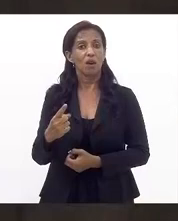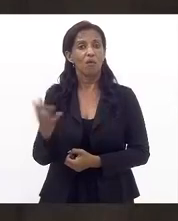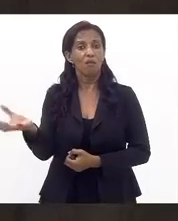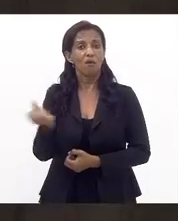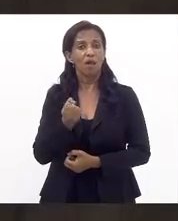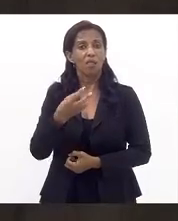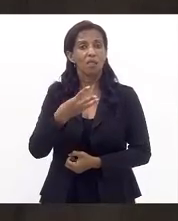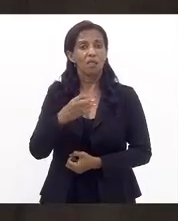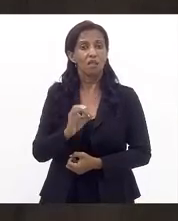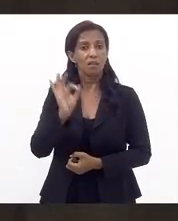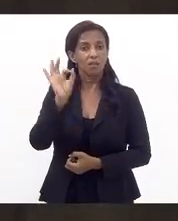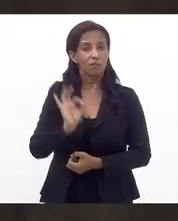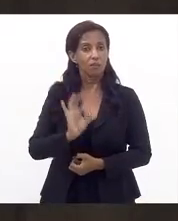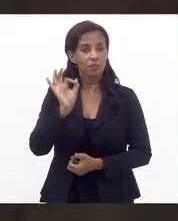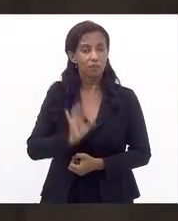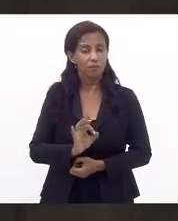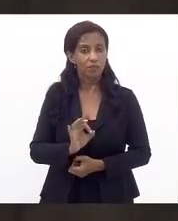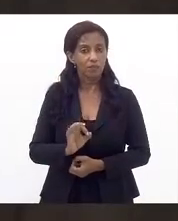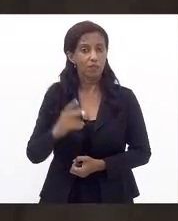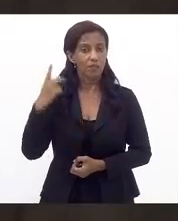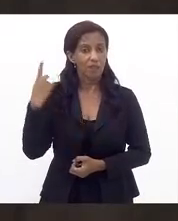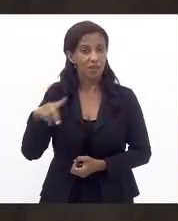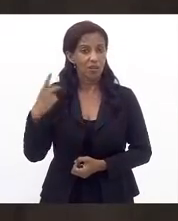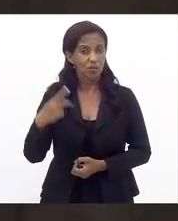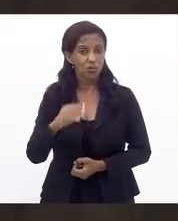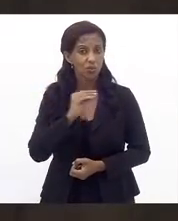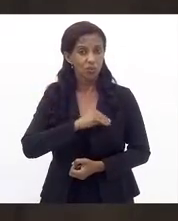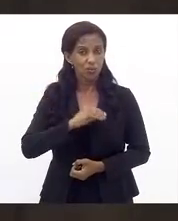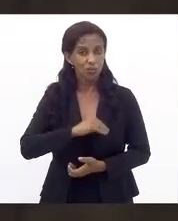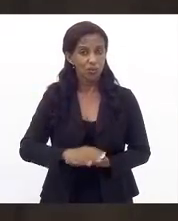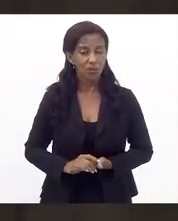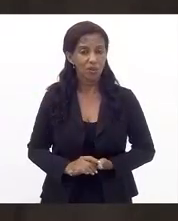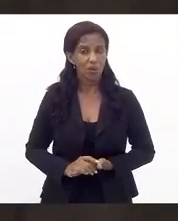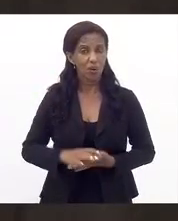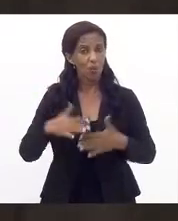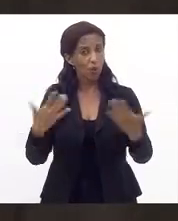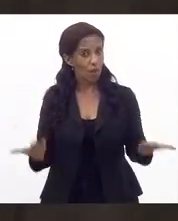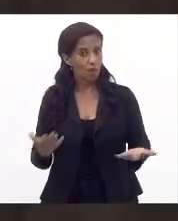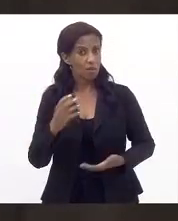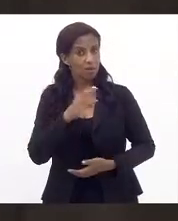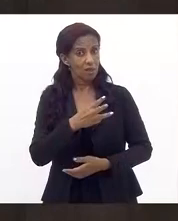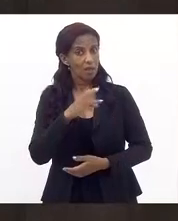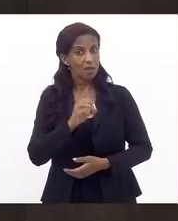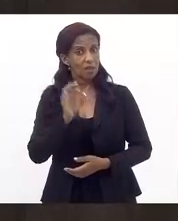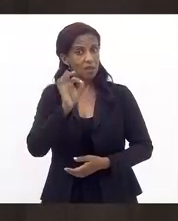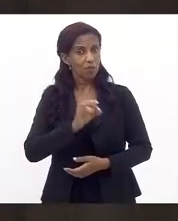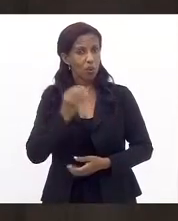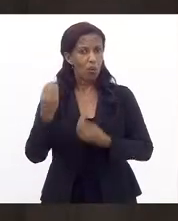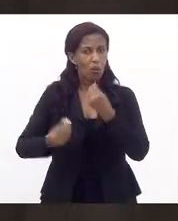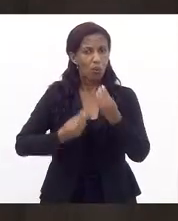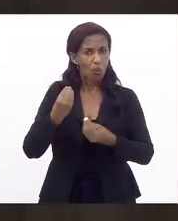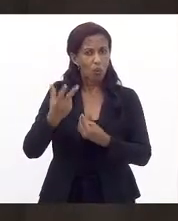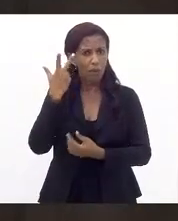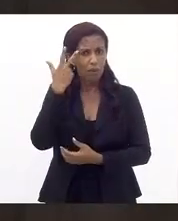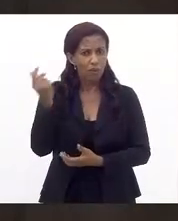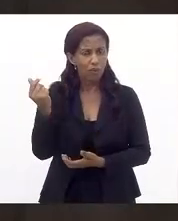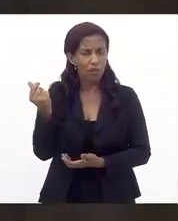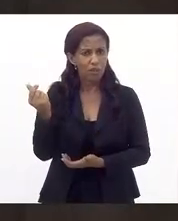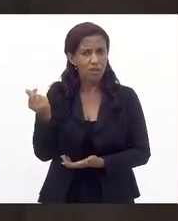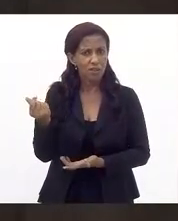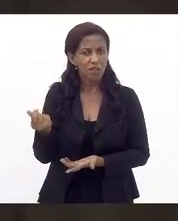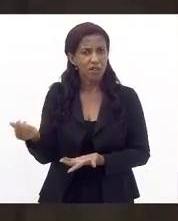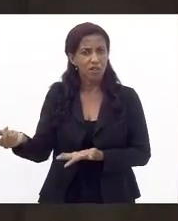gratificação de trinta por cento da sua remuneração se ela é trinta por cento da sua remuneração como é que ela tem natureza indenizatória